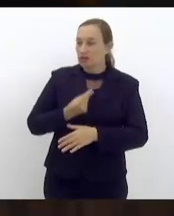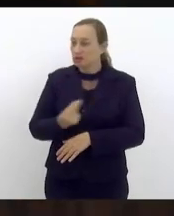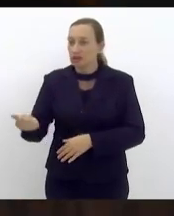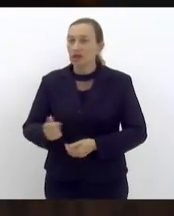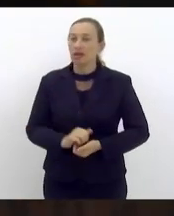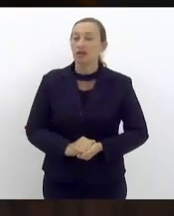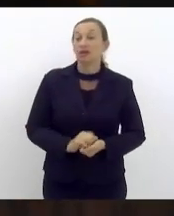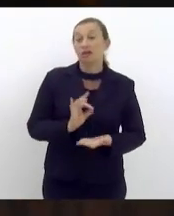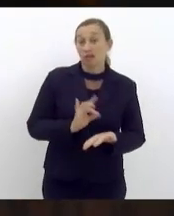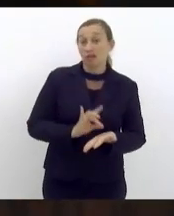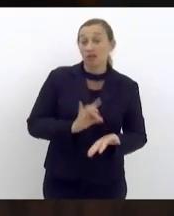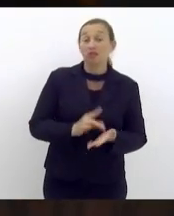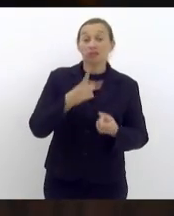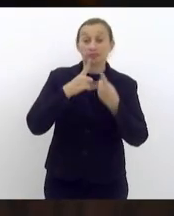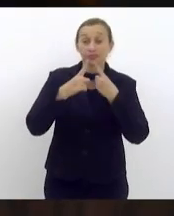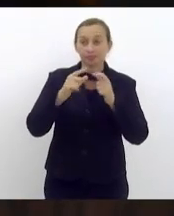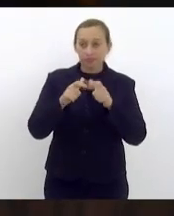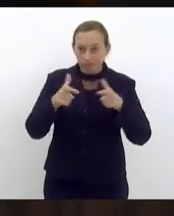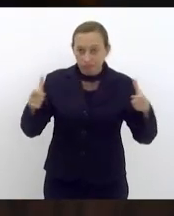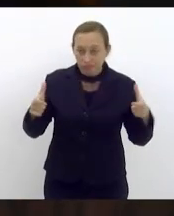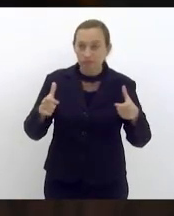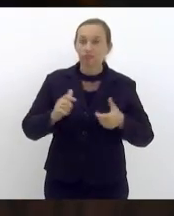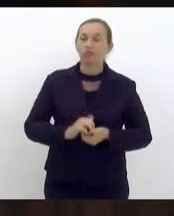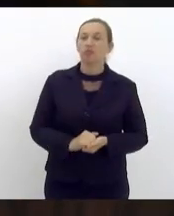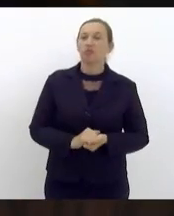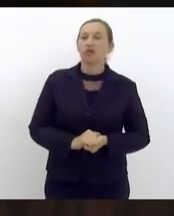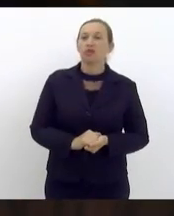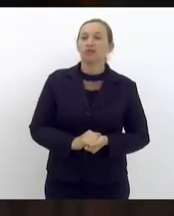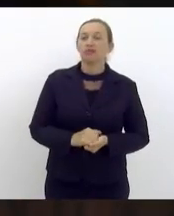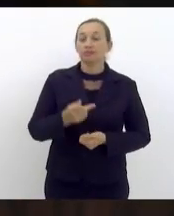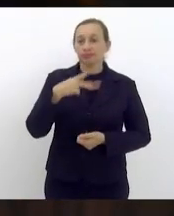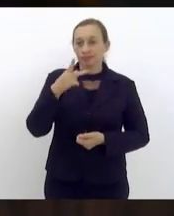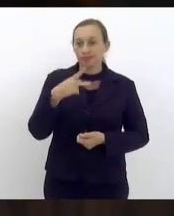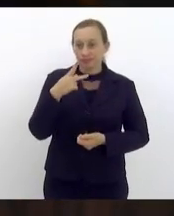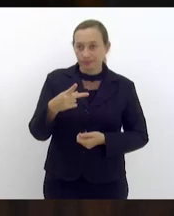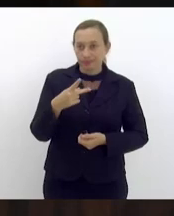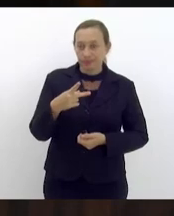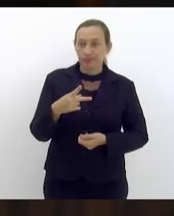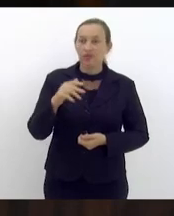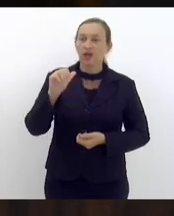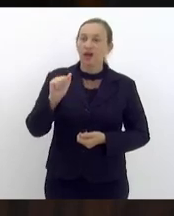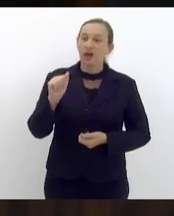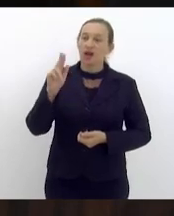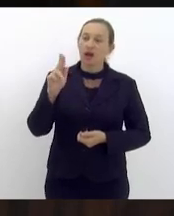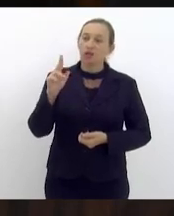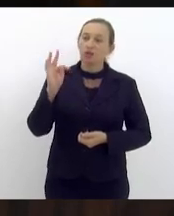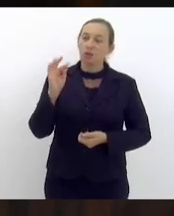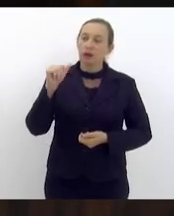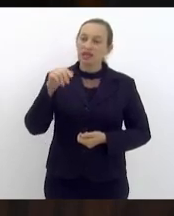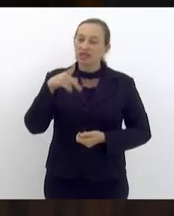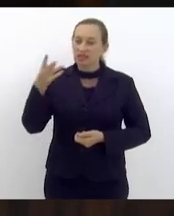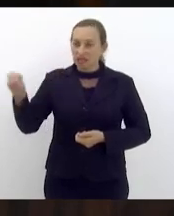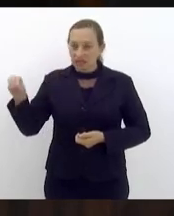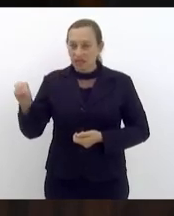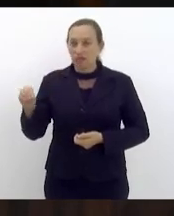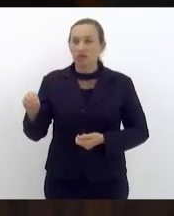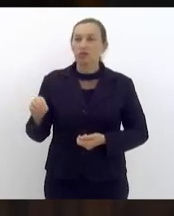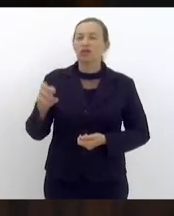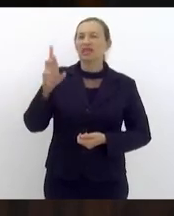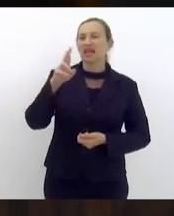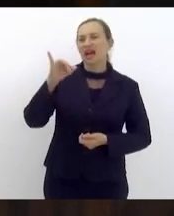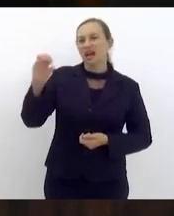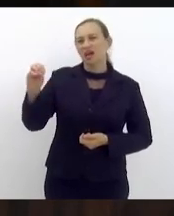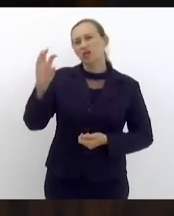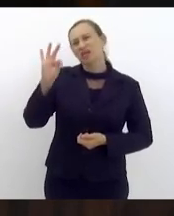na verdade esse é um debate muito amplo quando a gente fala de automatização na rio-santos agora